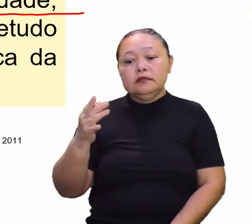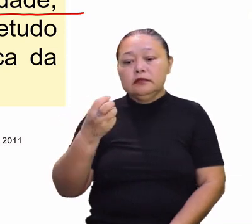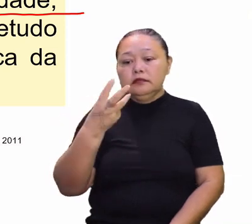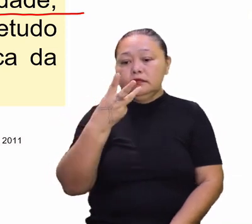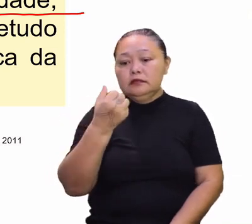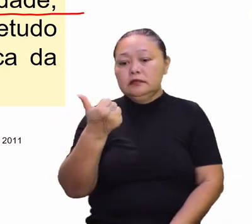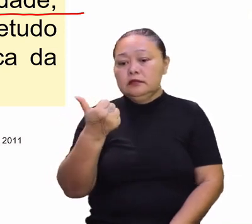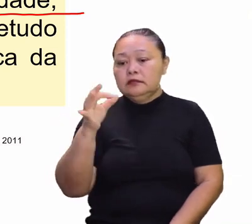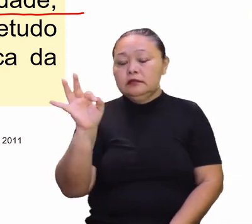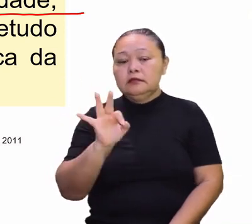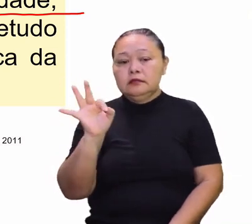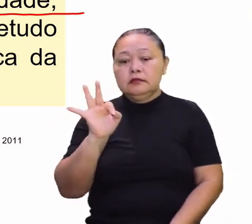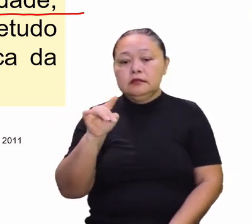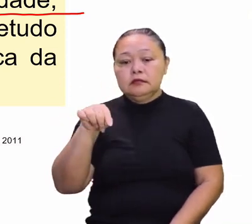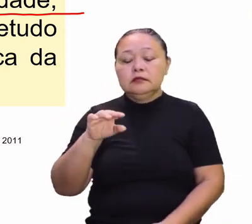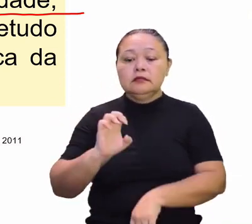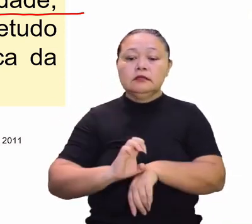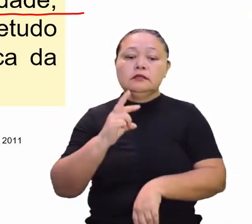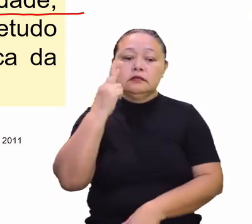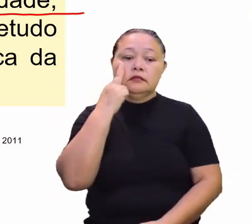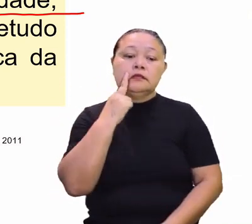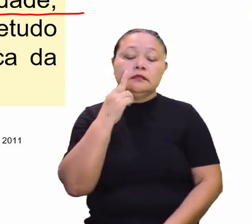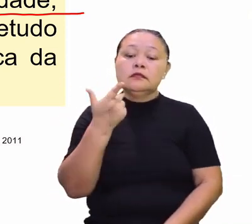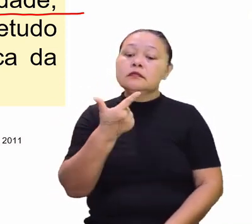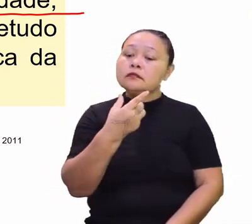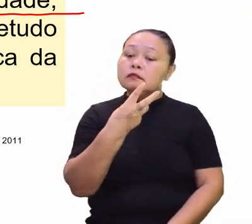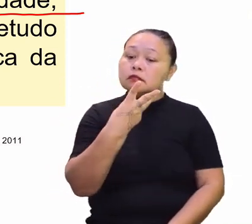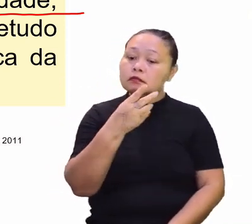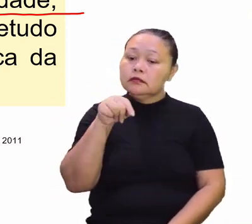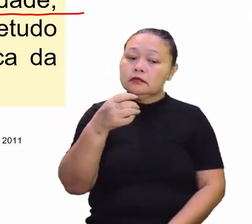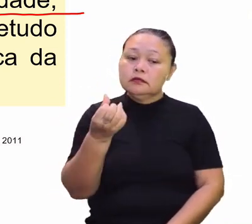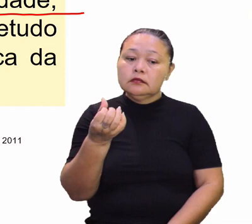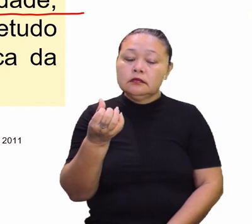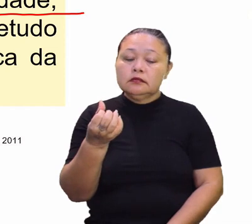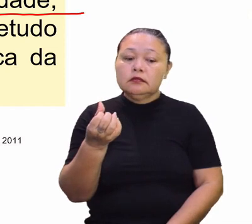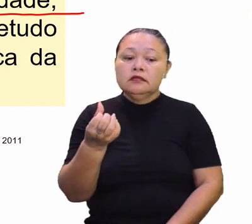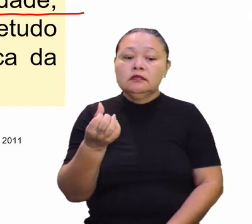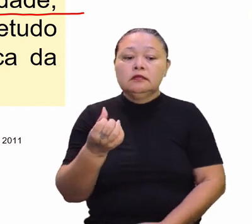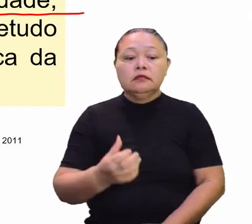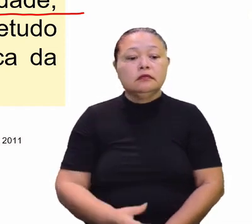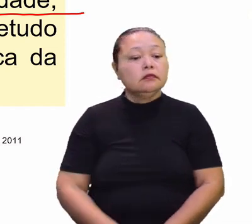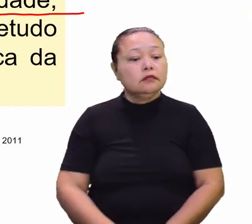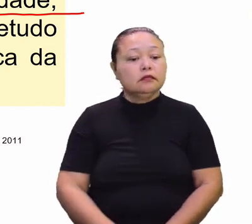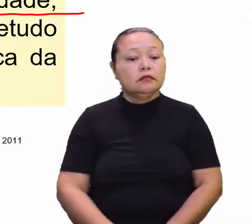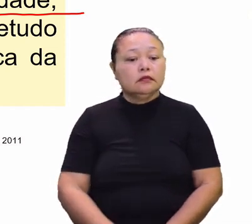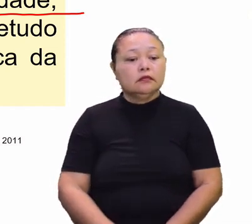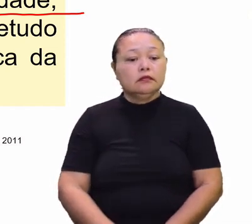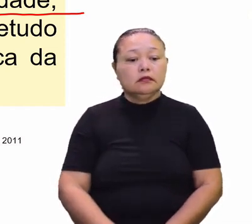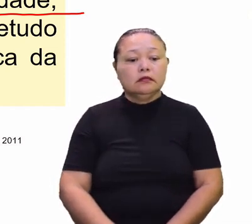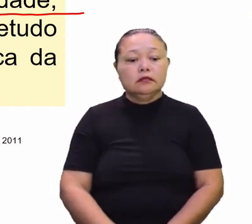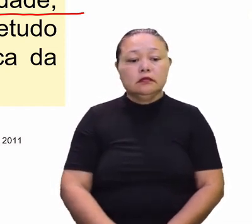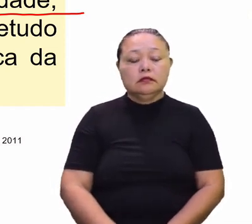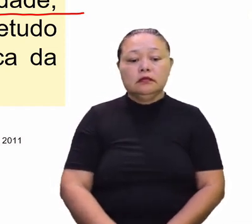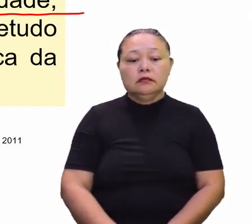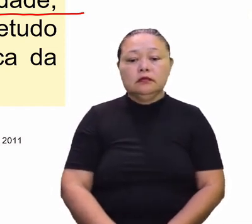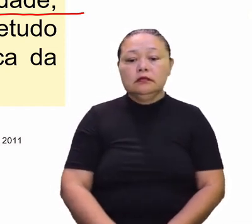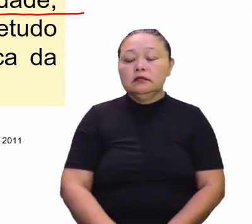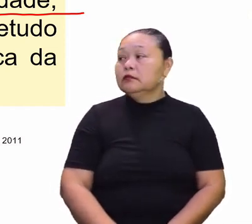de 31% em Rondônia, tá? Coloca aí, 31,6%. Tá?